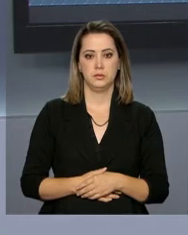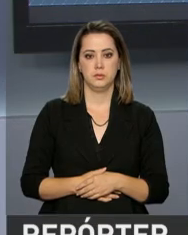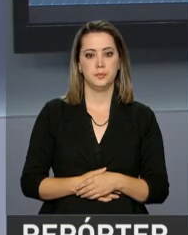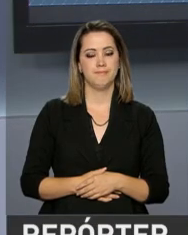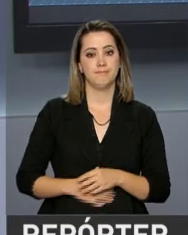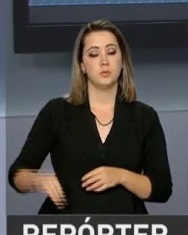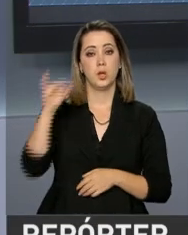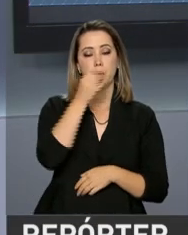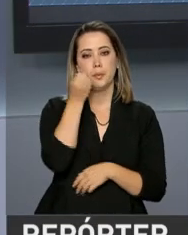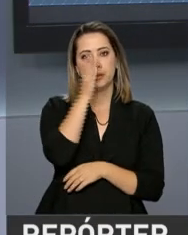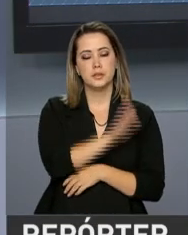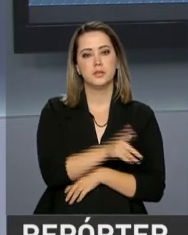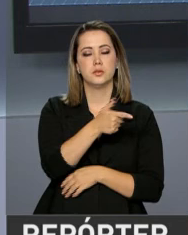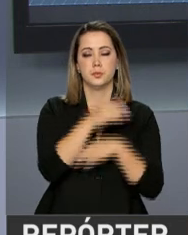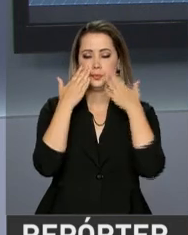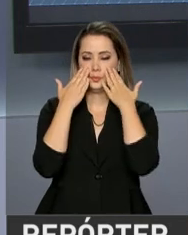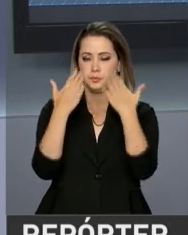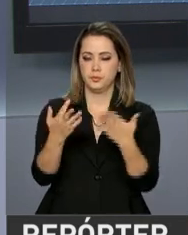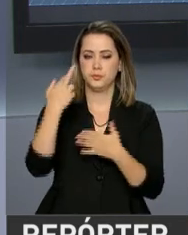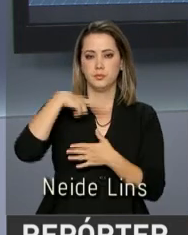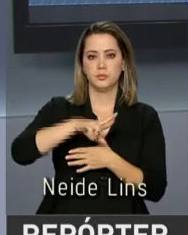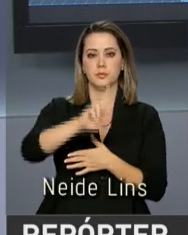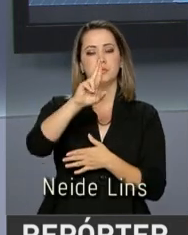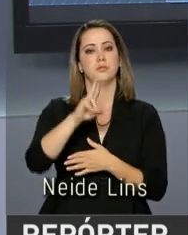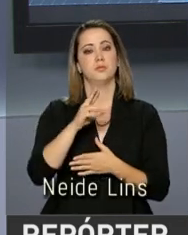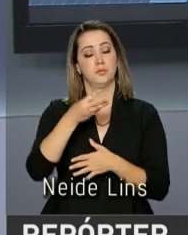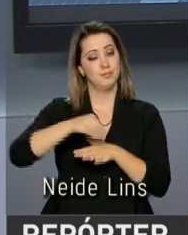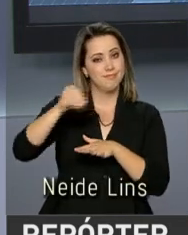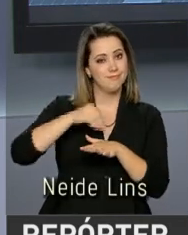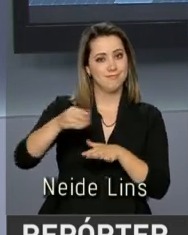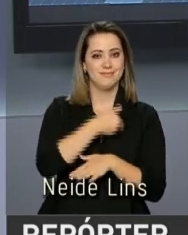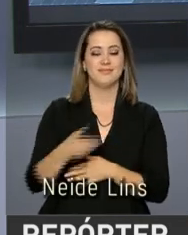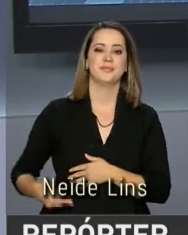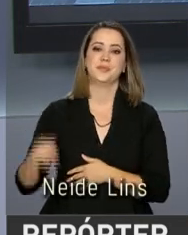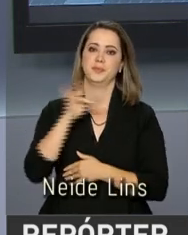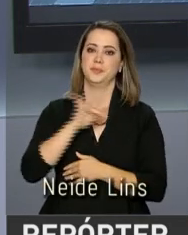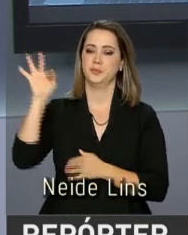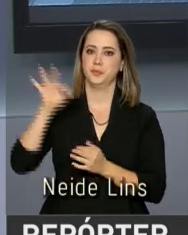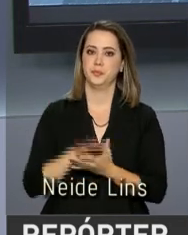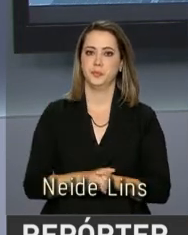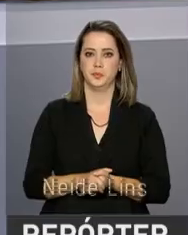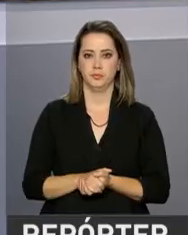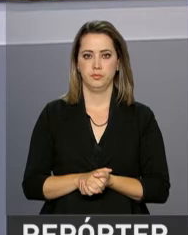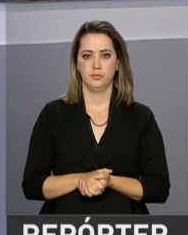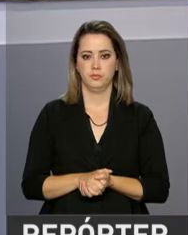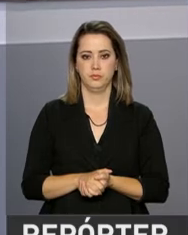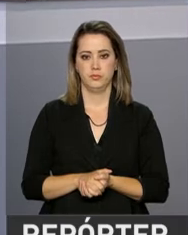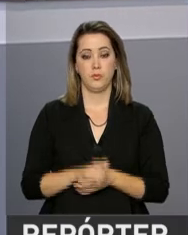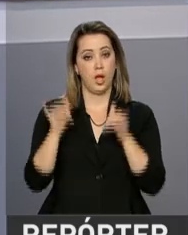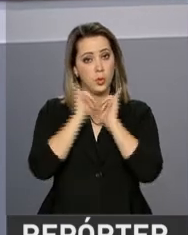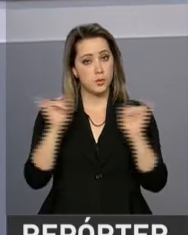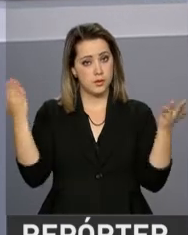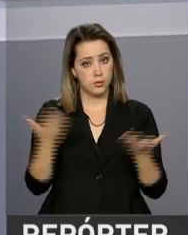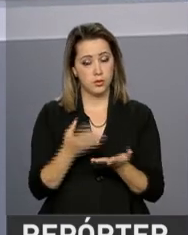olá boa tarde começa agora mais uma edição do repórter nbr com as notícias do governo federal foram